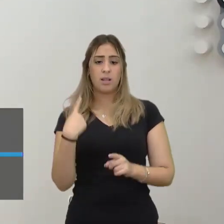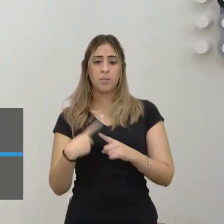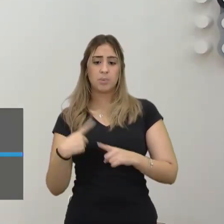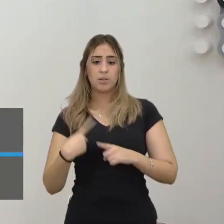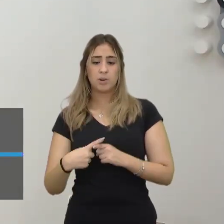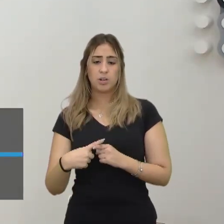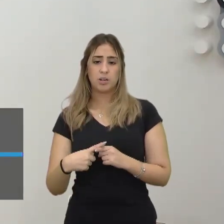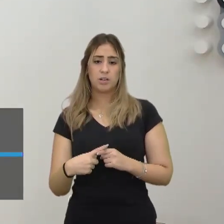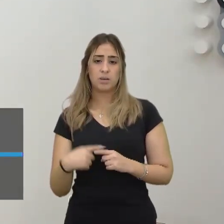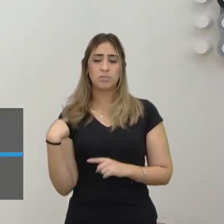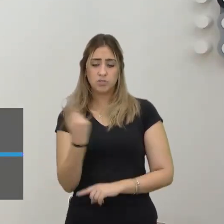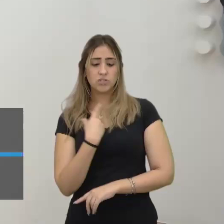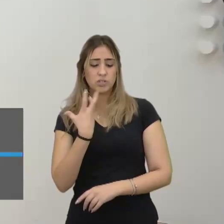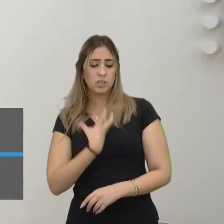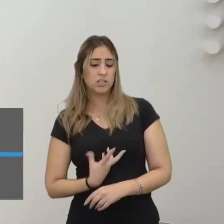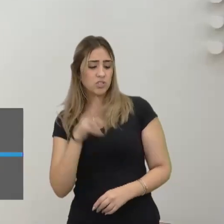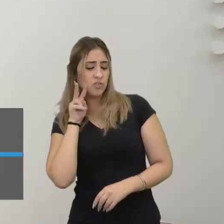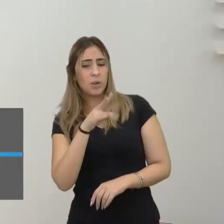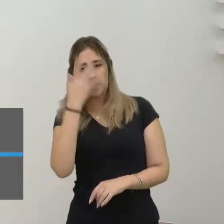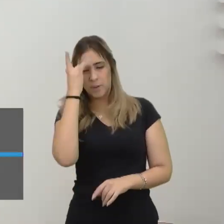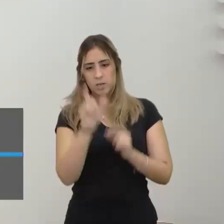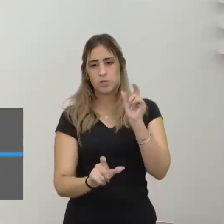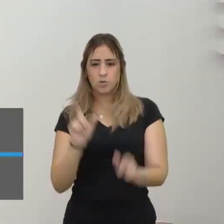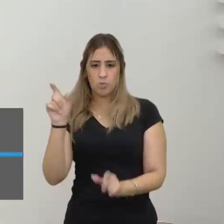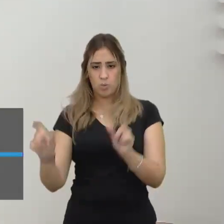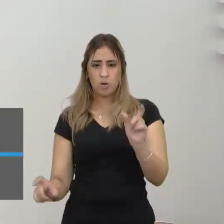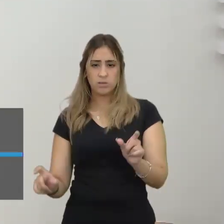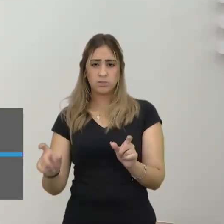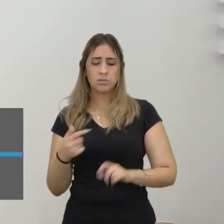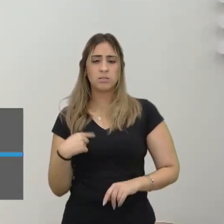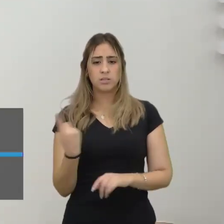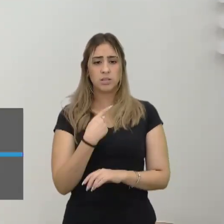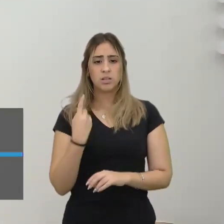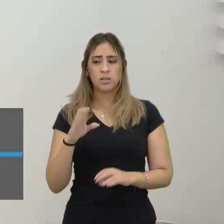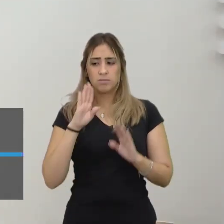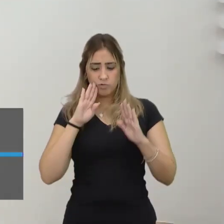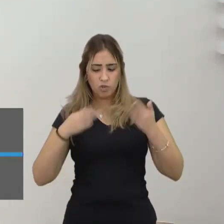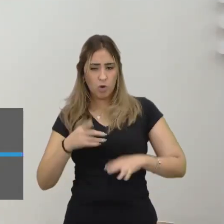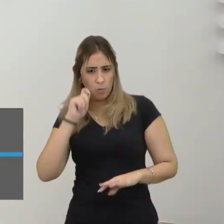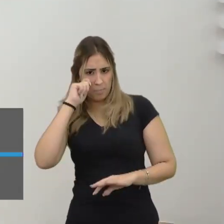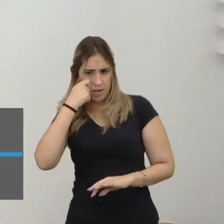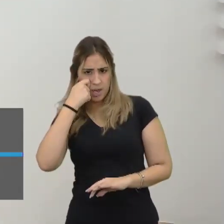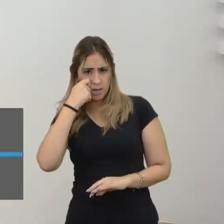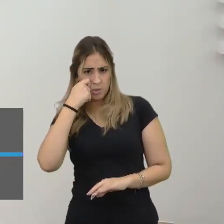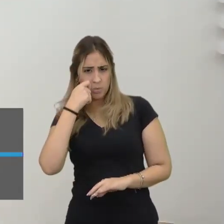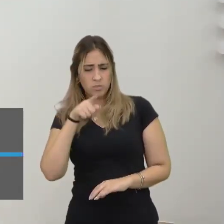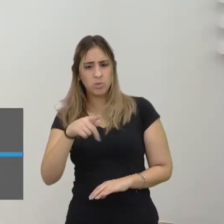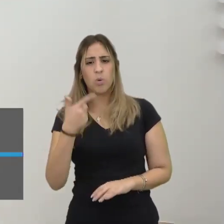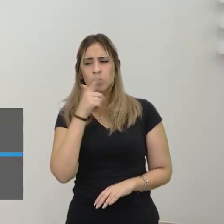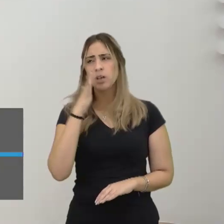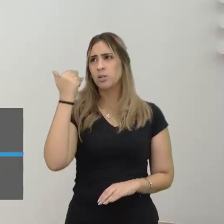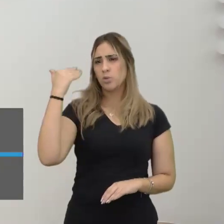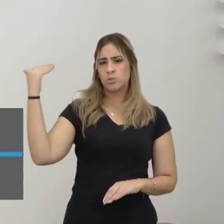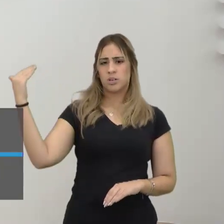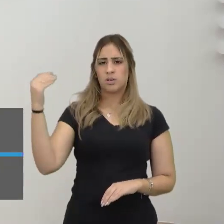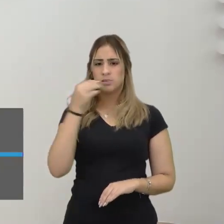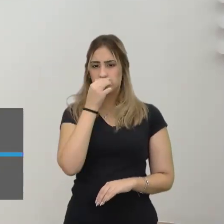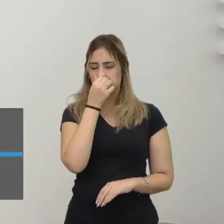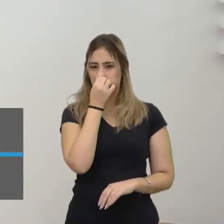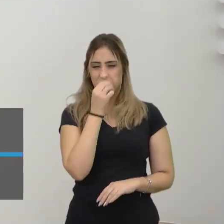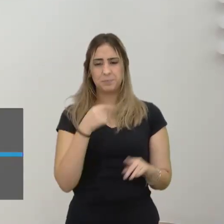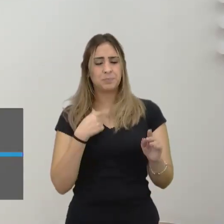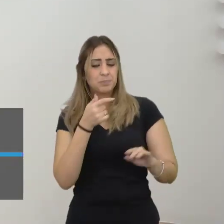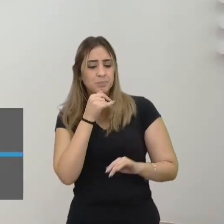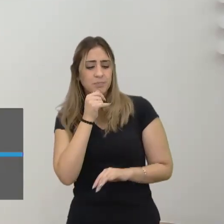Sim. Porque a gente cansa de ver pessoas, por exemplo, de etnia preta, que conseguem sucesso, principalmente no campo